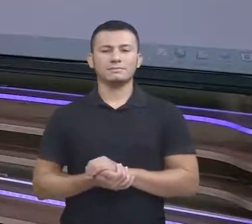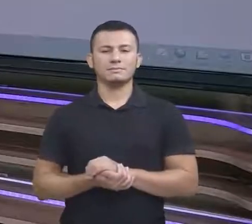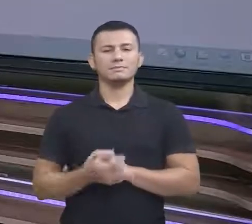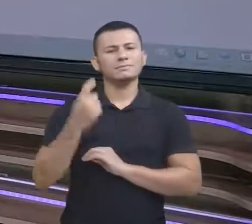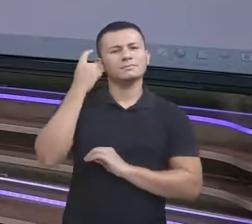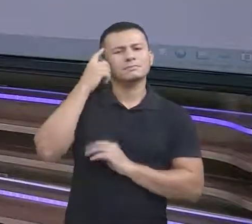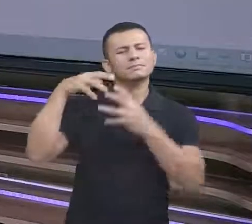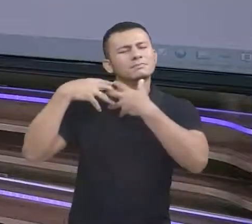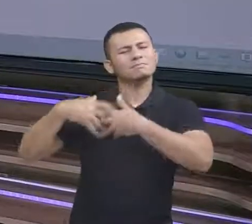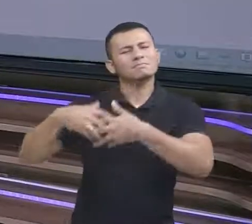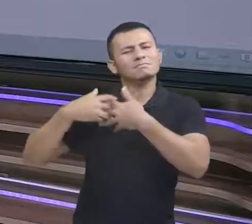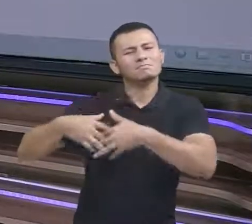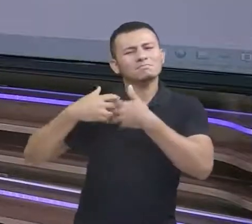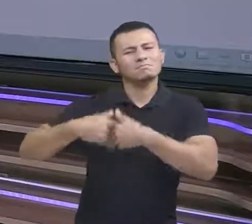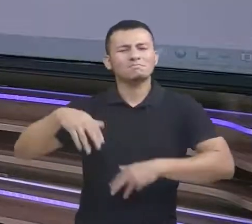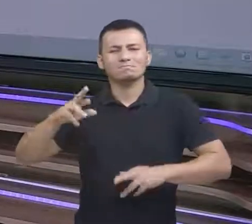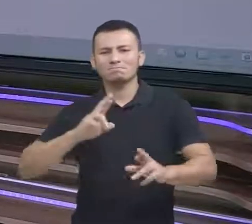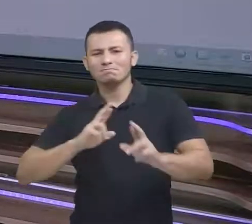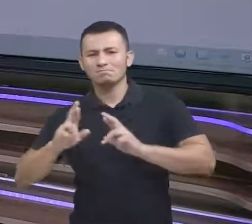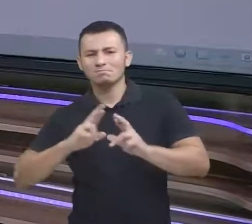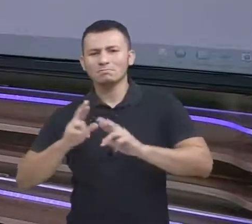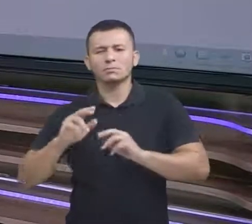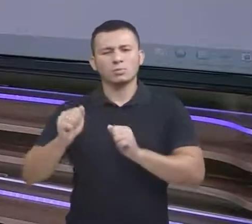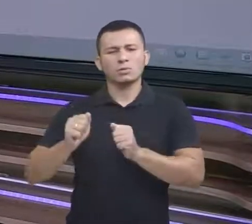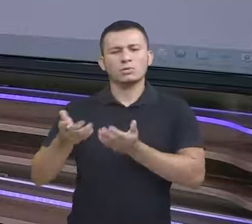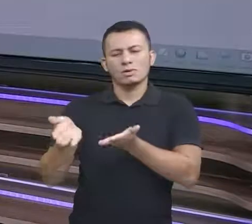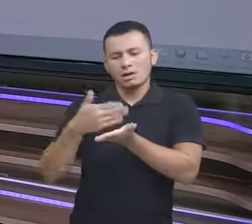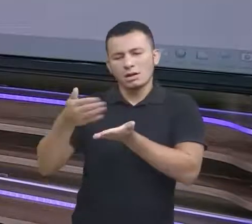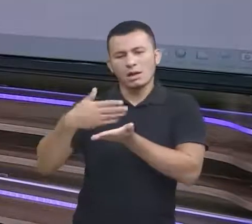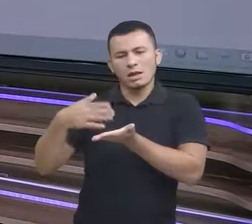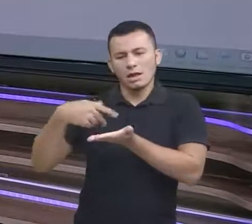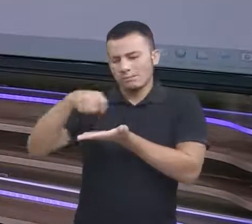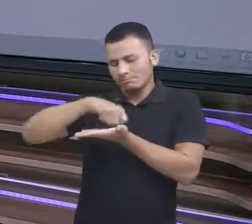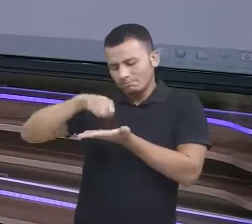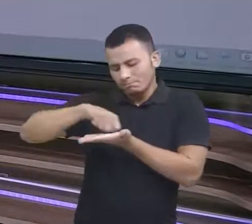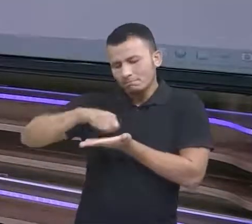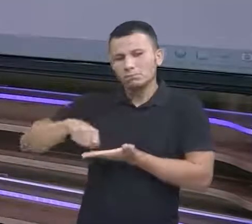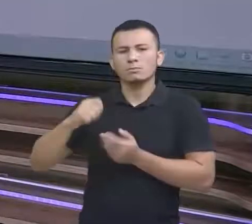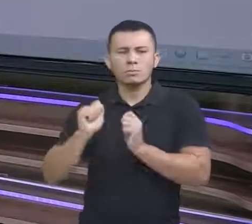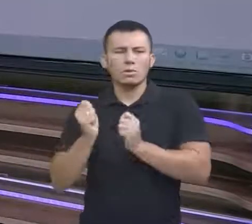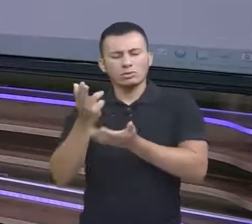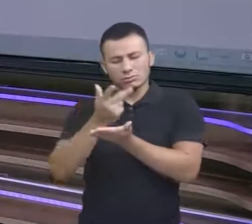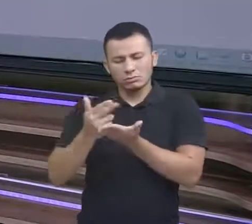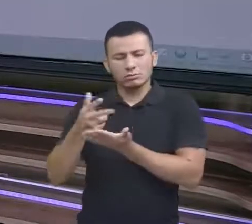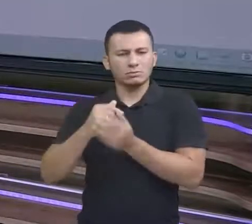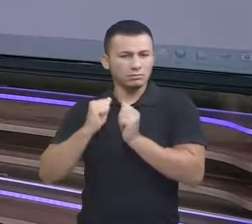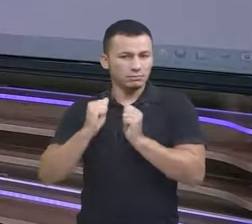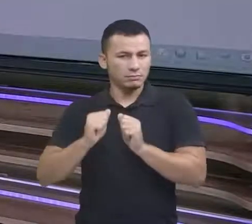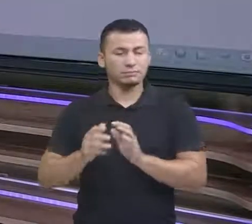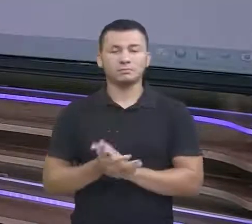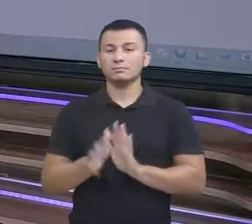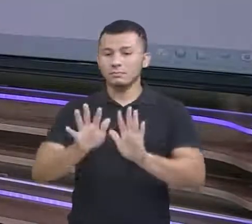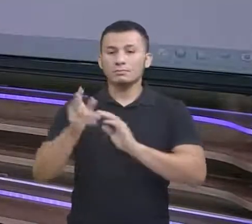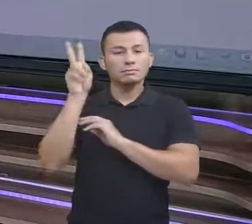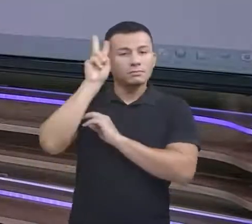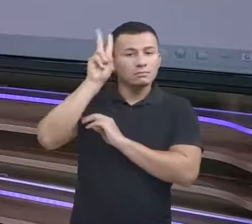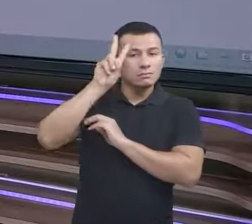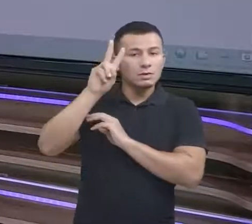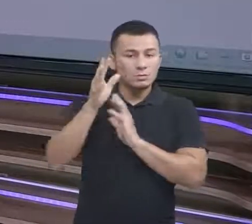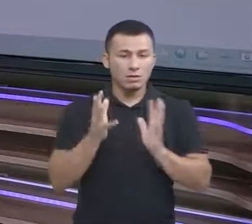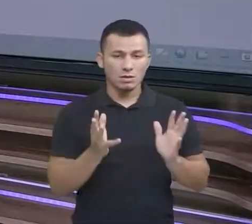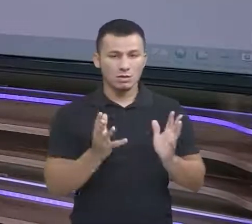pense aí resolvam pega um caderninho de vocês faça os desenhos lembra-se que